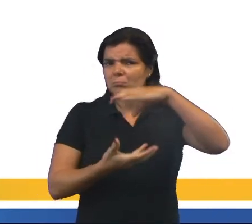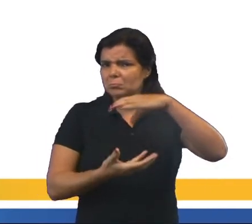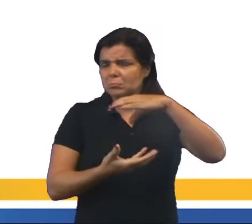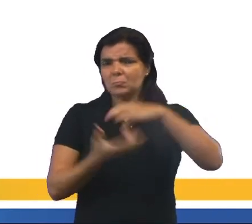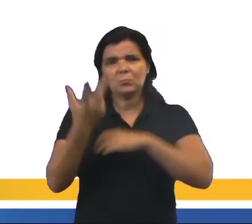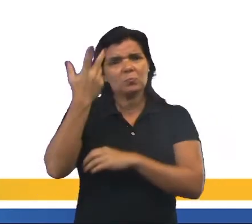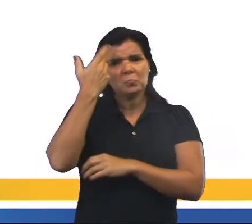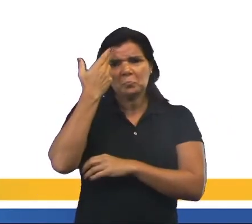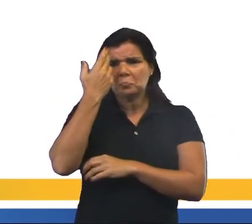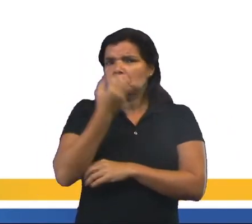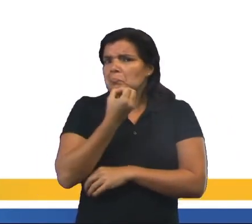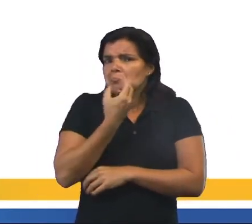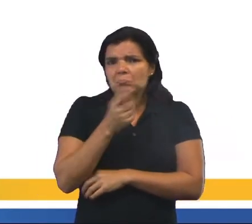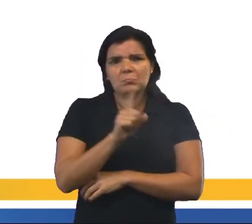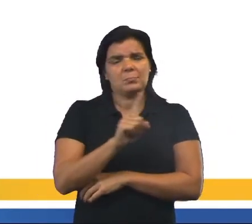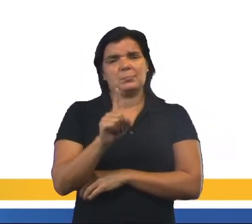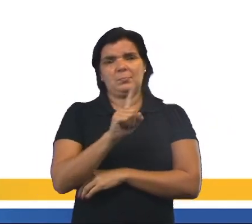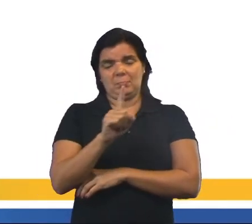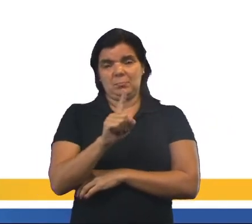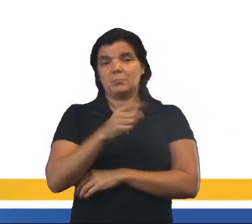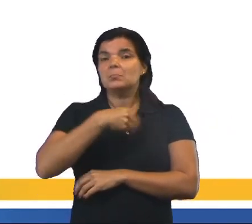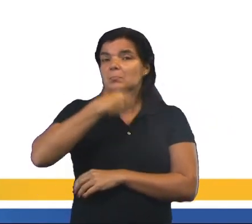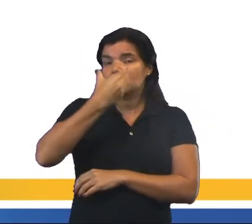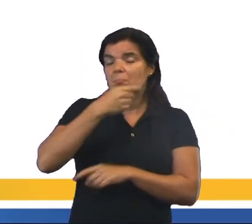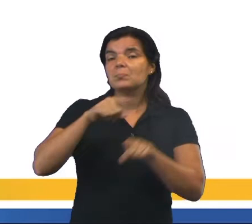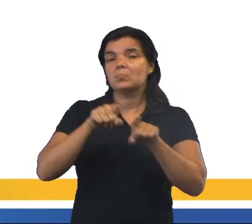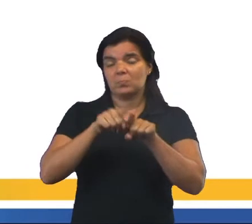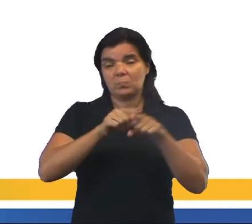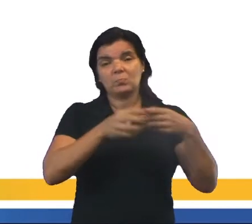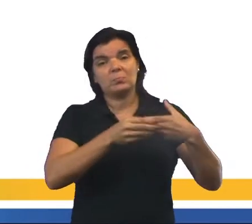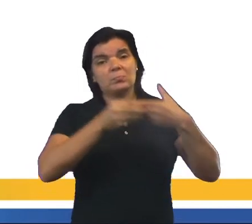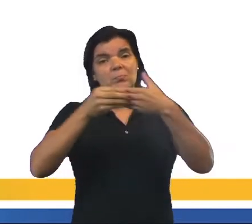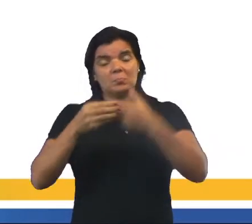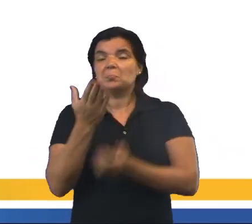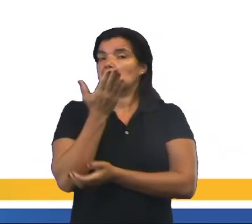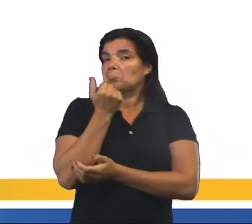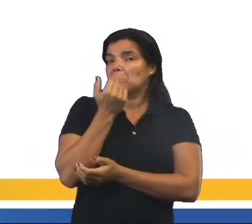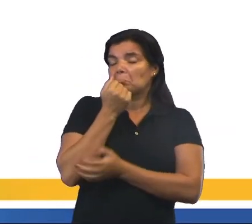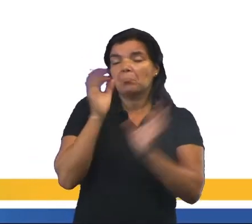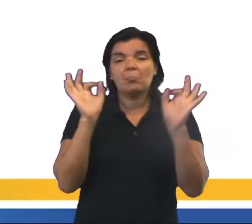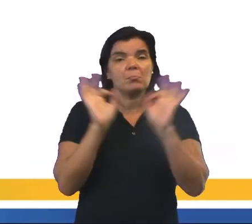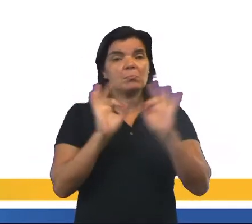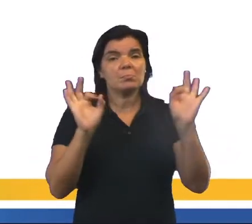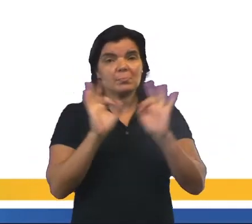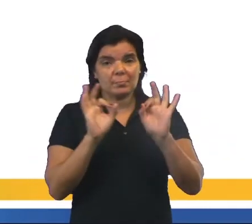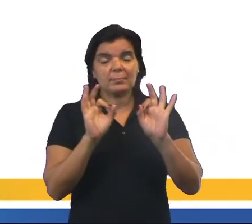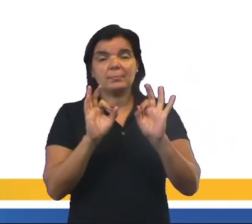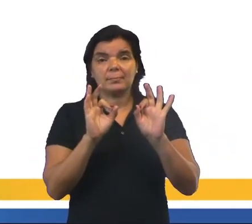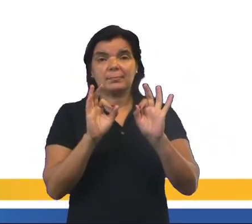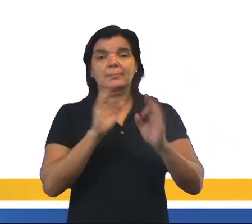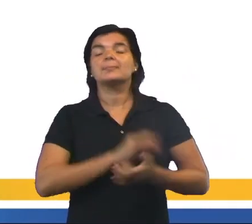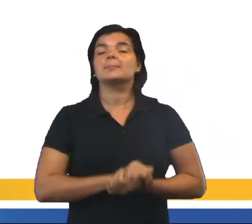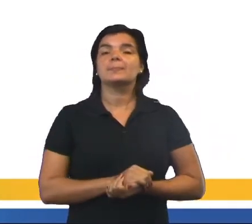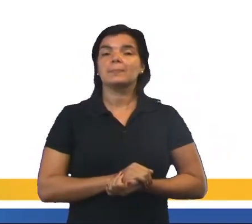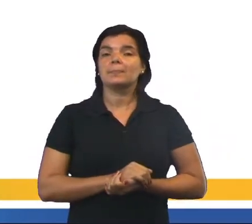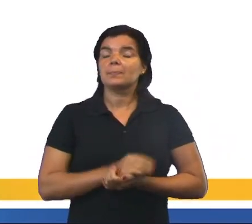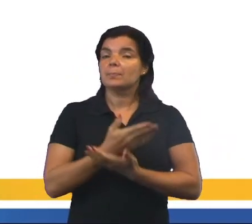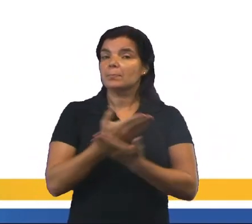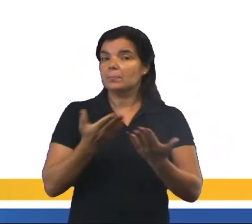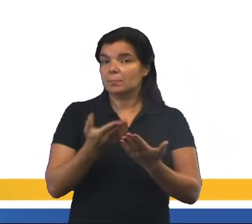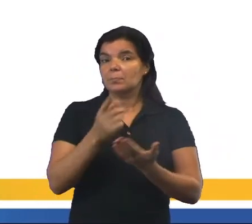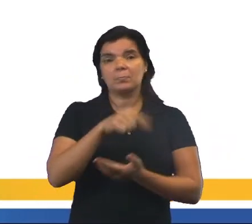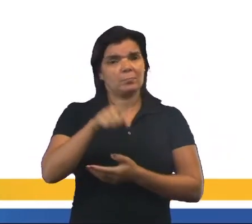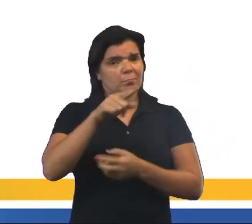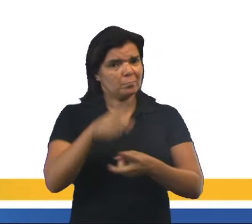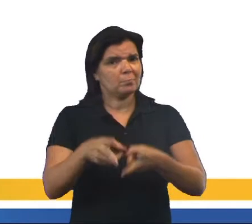forma saudável, né, do fruto para ser comido, para ser servir como